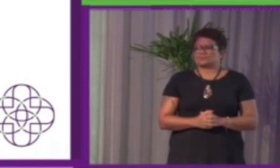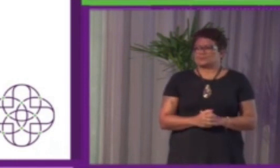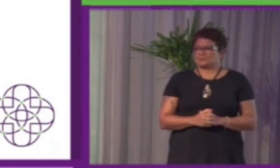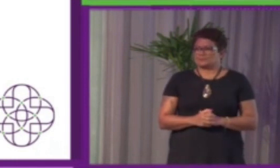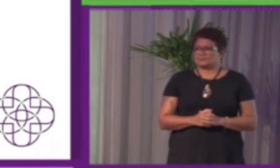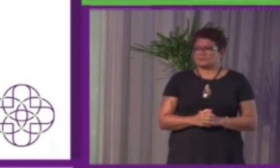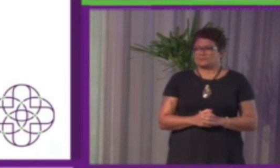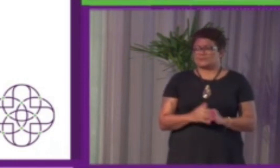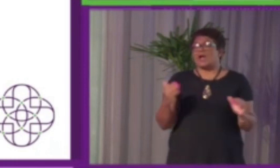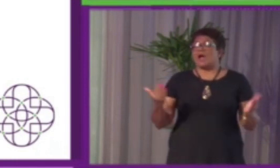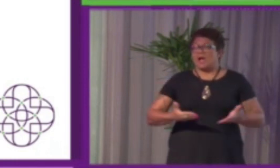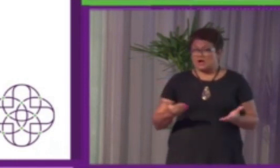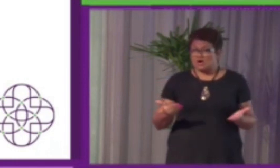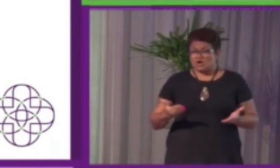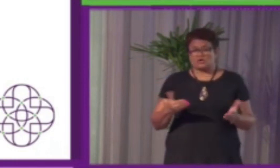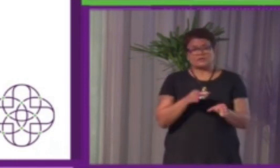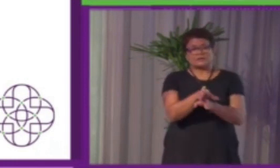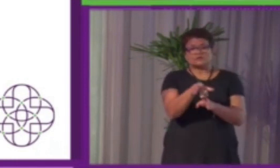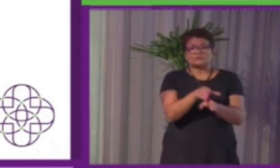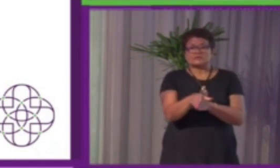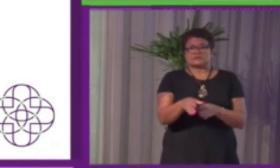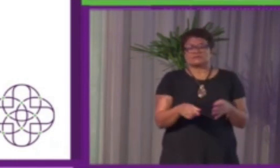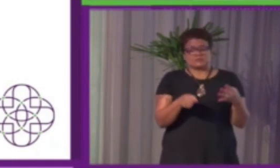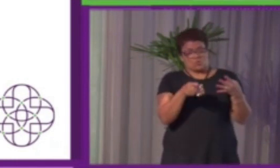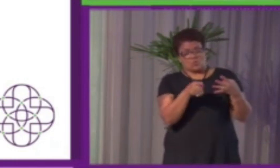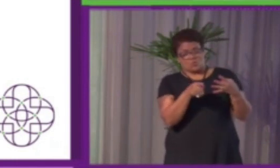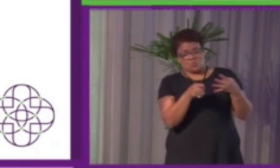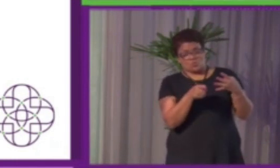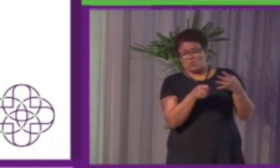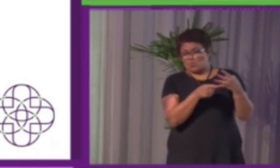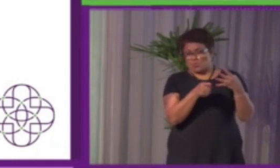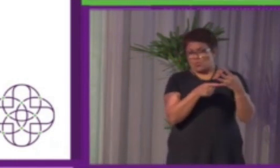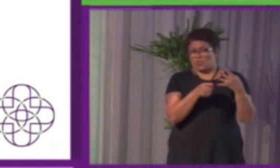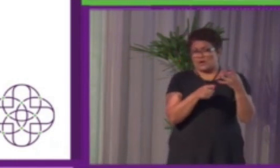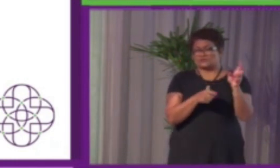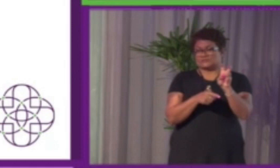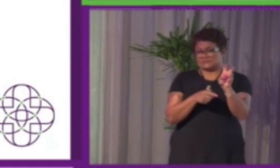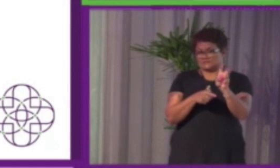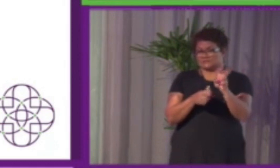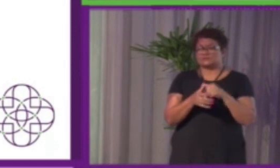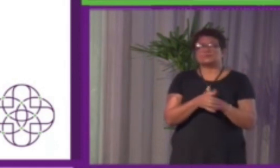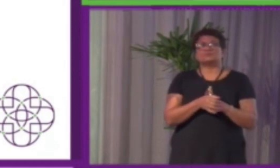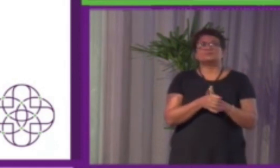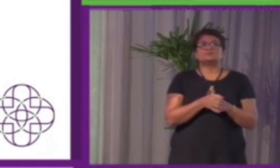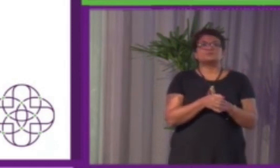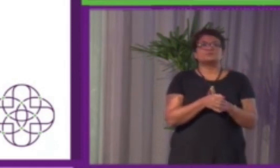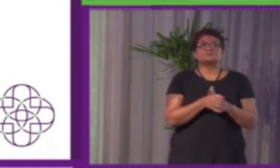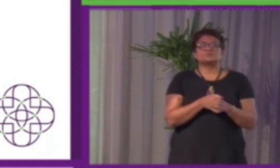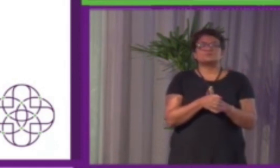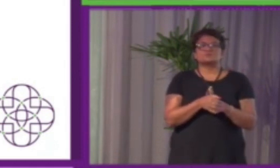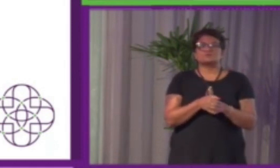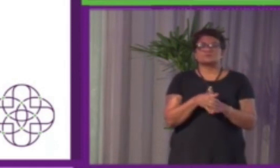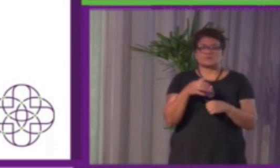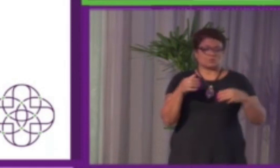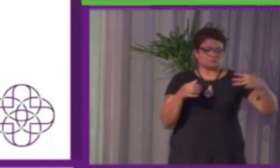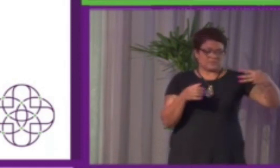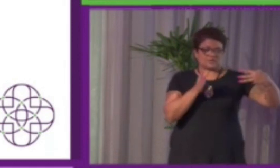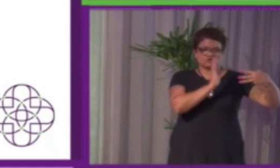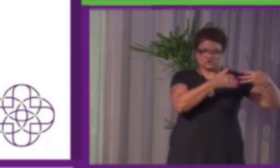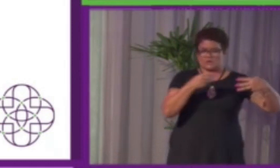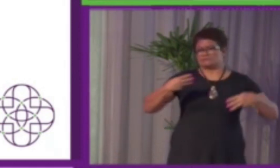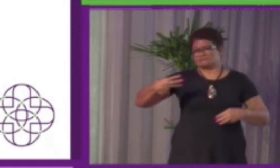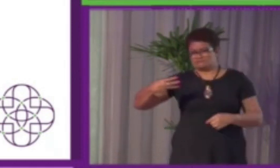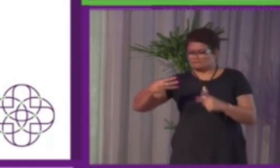Agora eu passo então para as recomendações 4 e 5. Nessas recomendações a gente já começa a ver